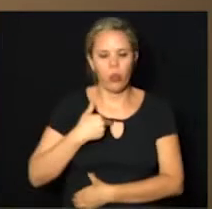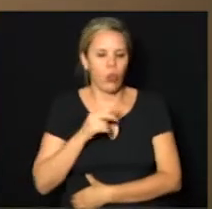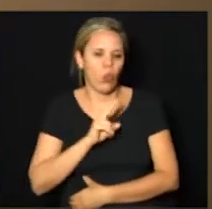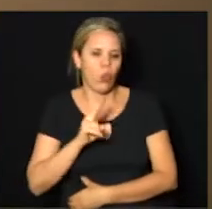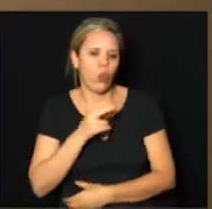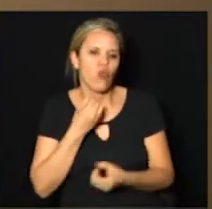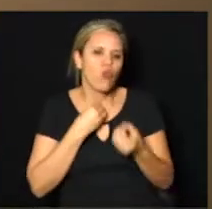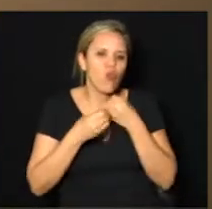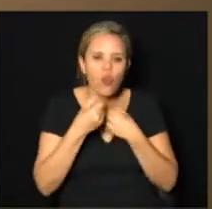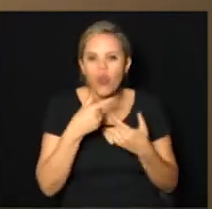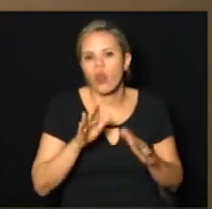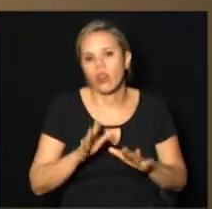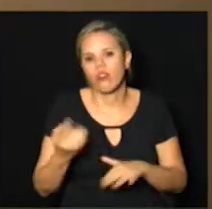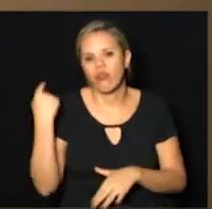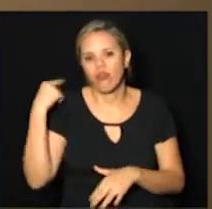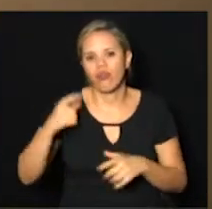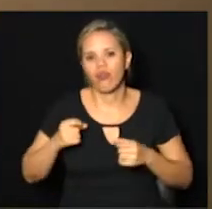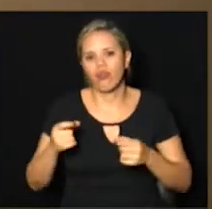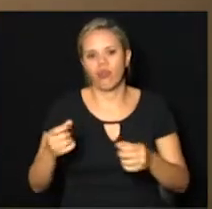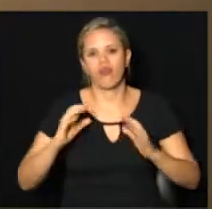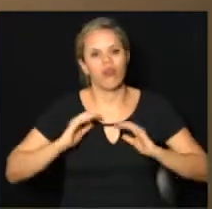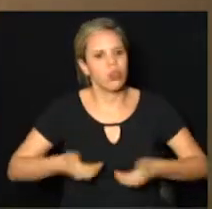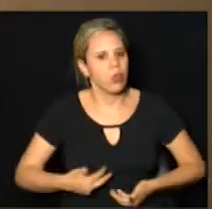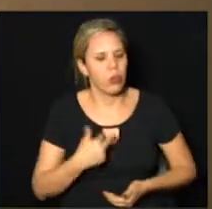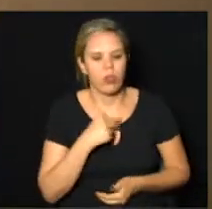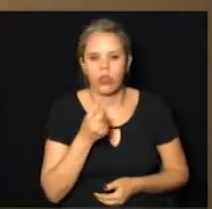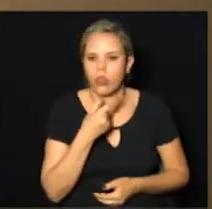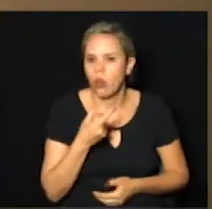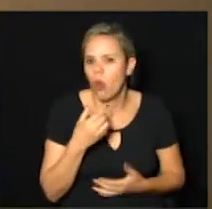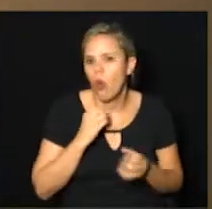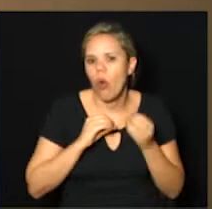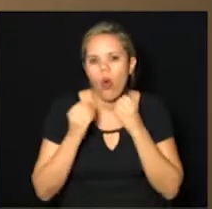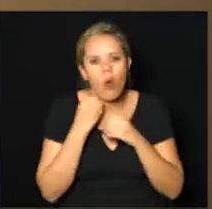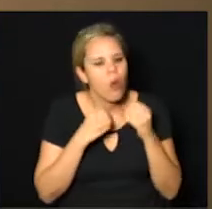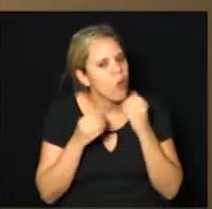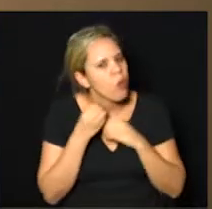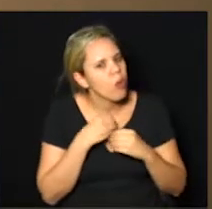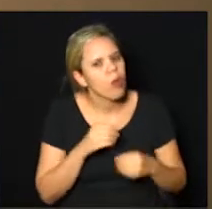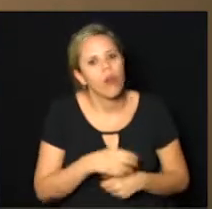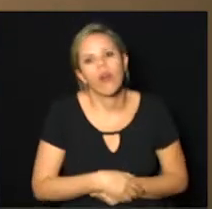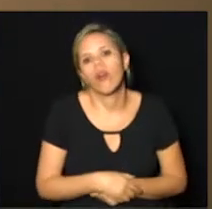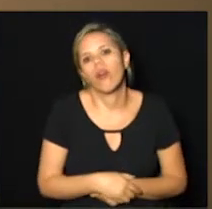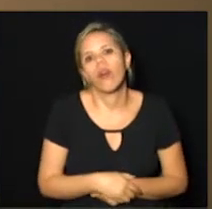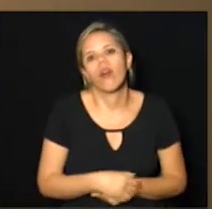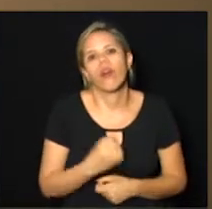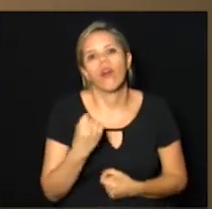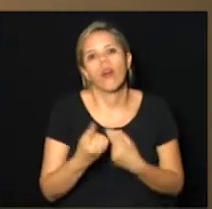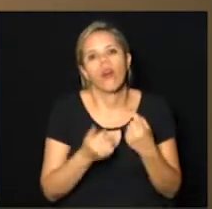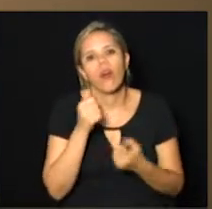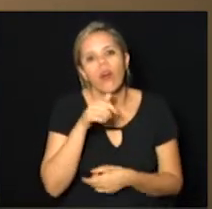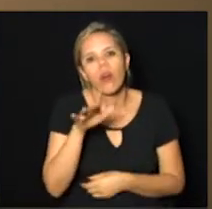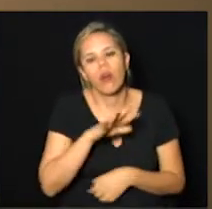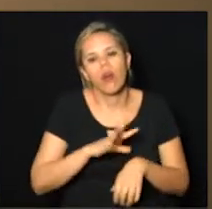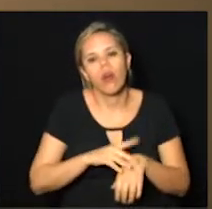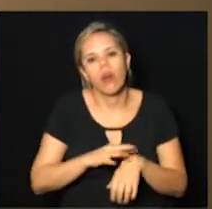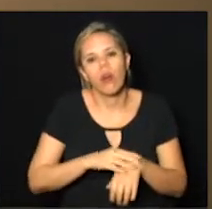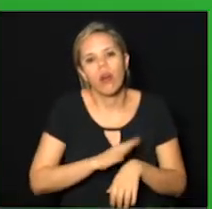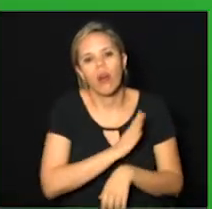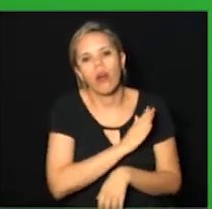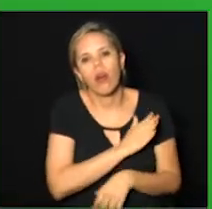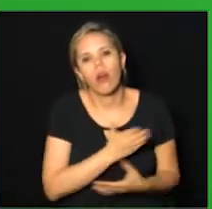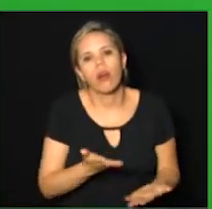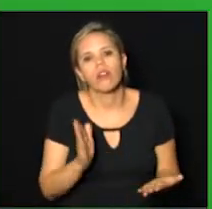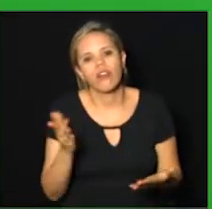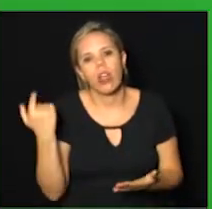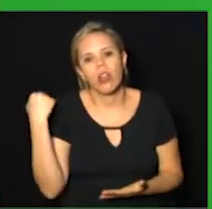hormônio, mulheres que já tiveram câncer de mama não podem usar hormônio, algumas mulheres com doença cardiovascular